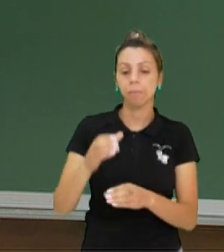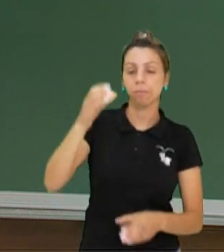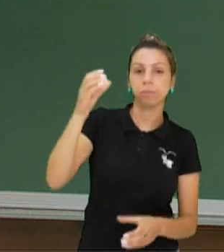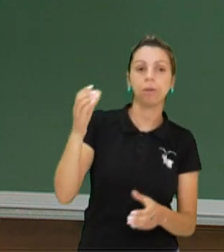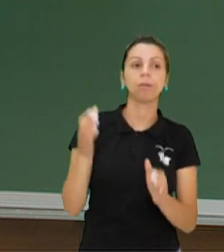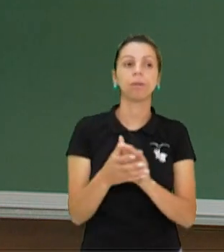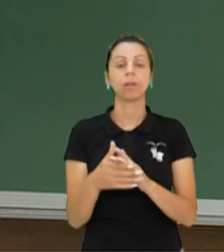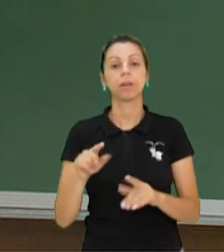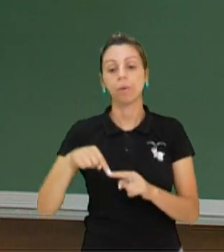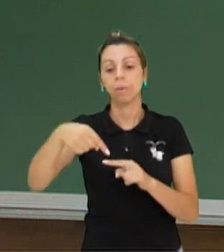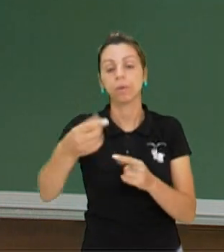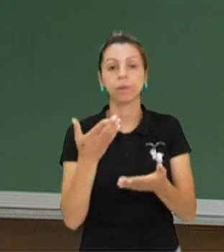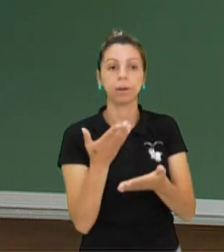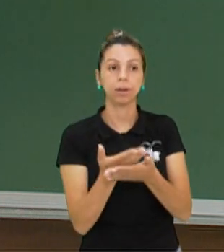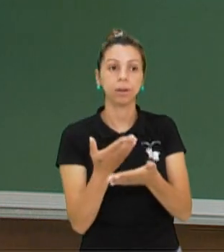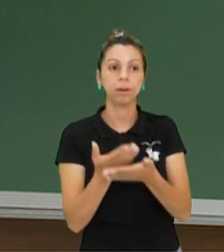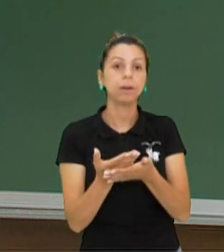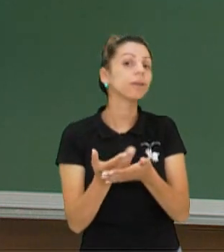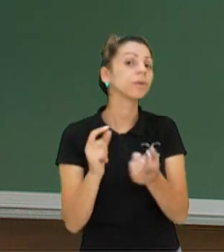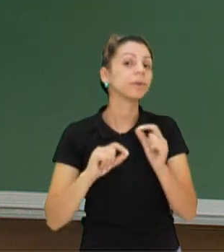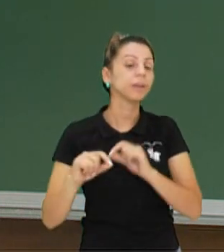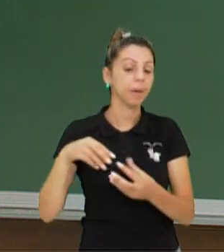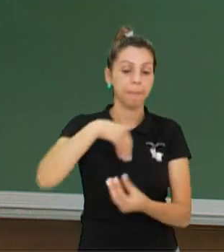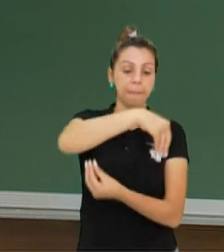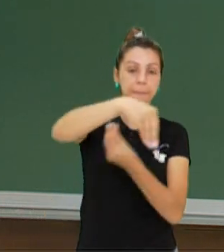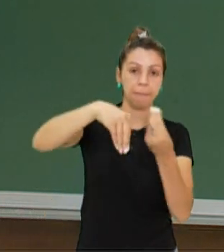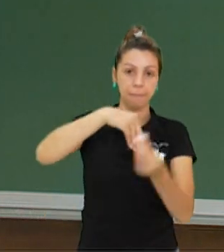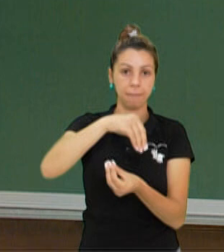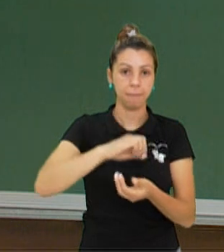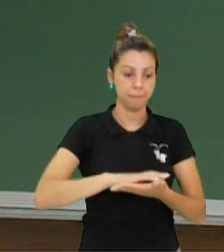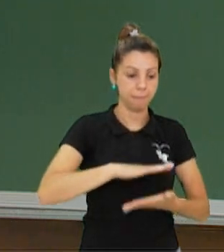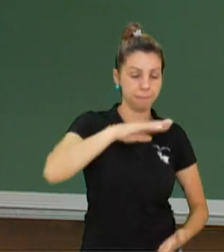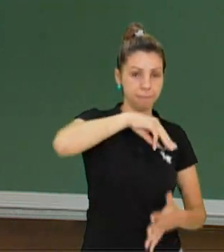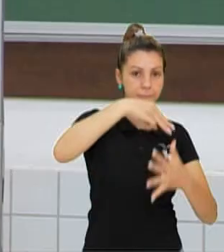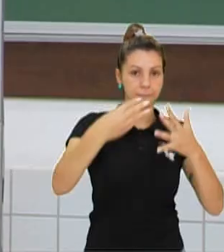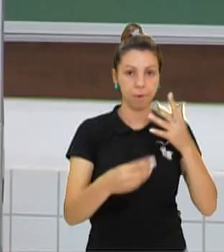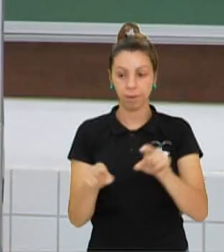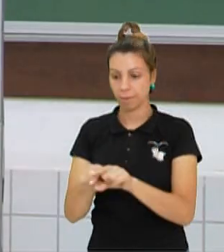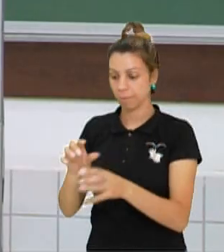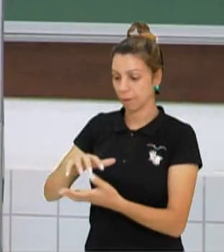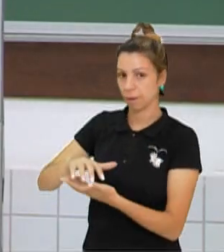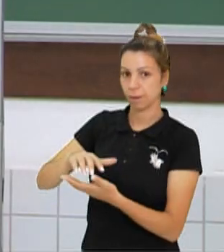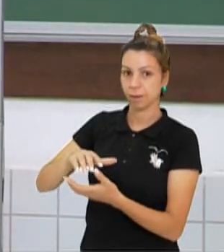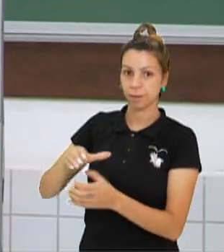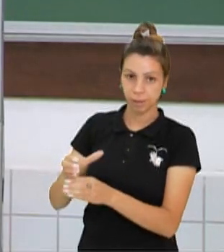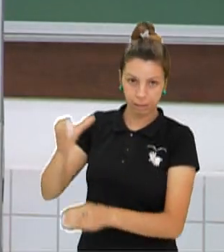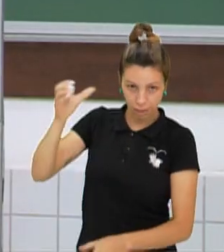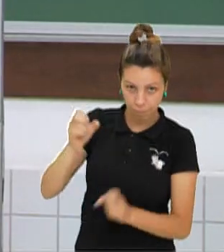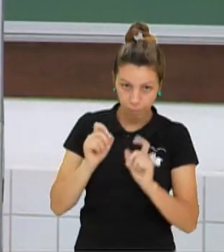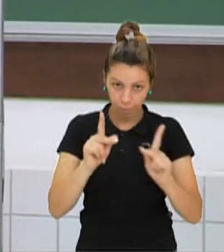na próxima aula a gente vai fazer aí uma mistura de prismas e cilindros, ok?